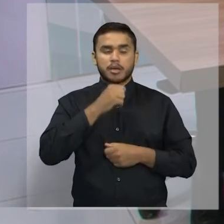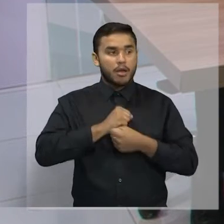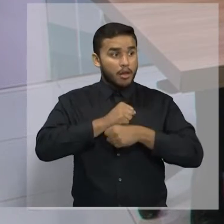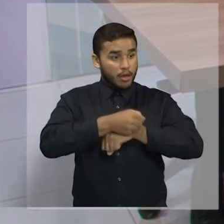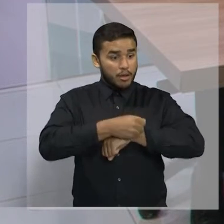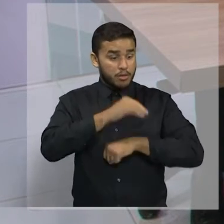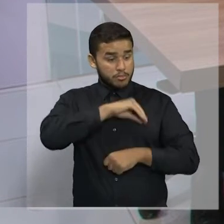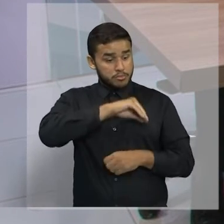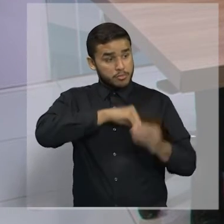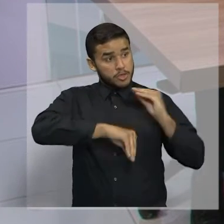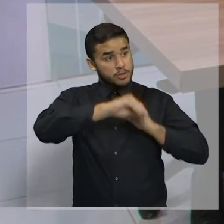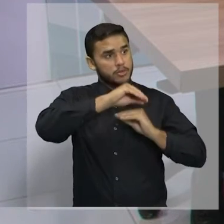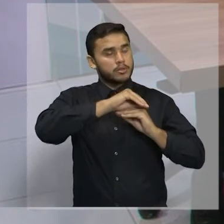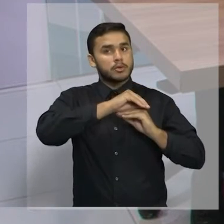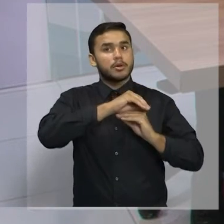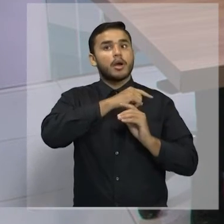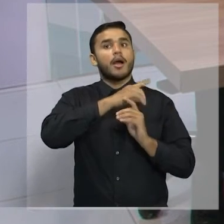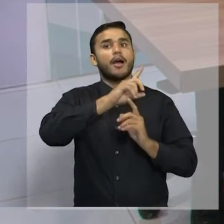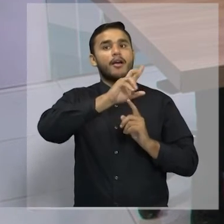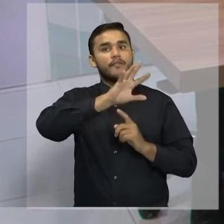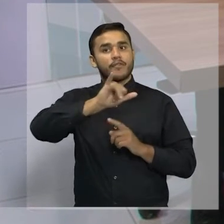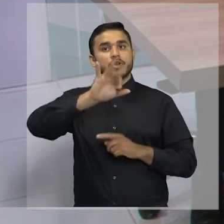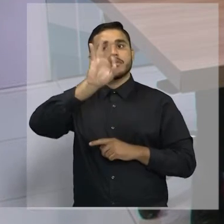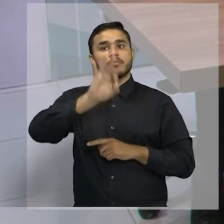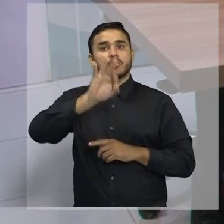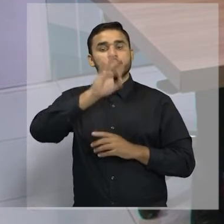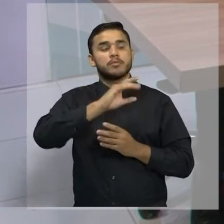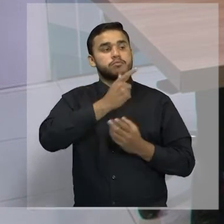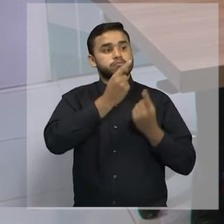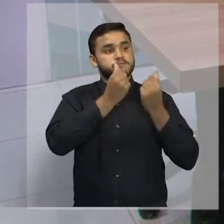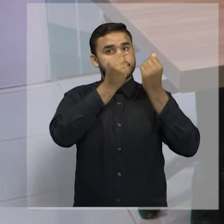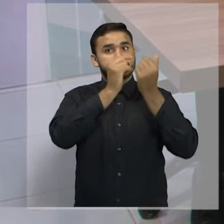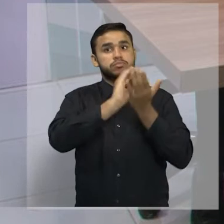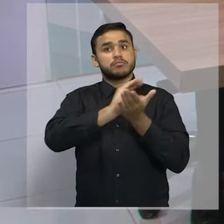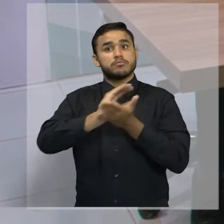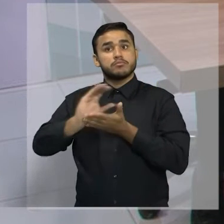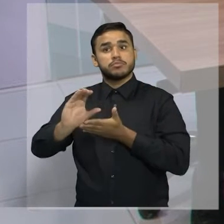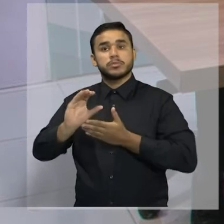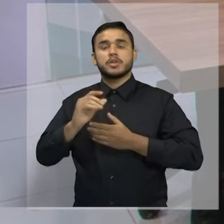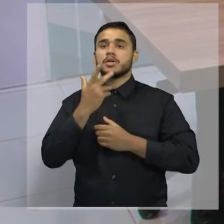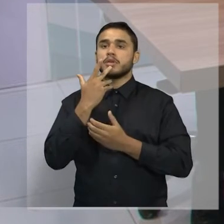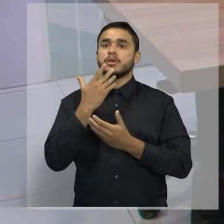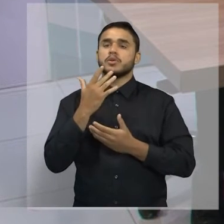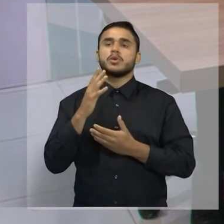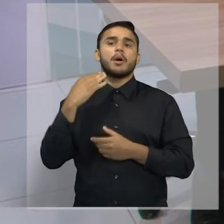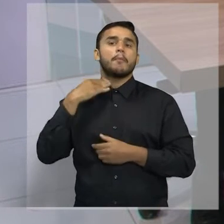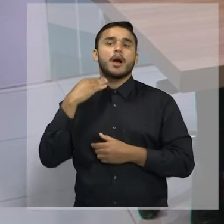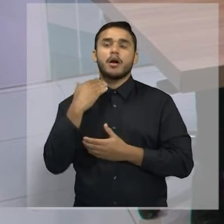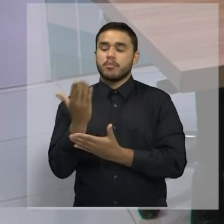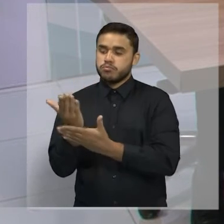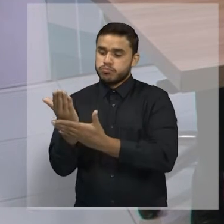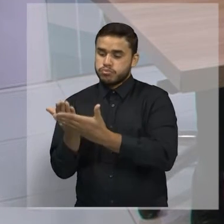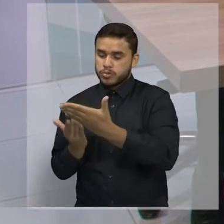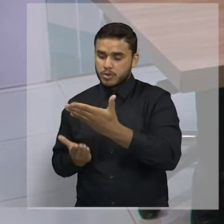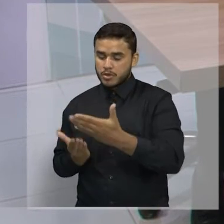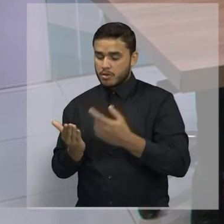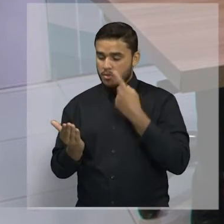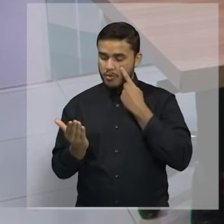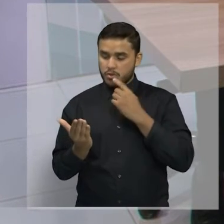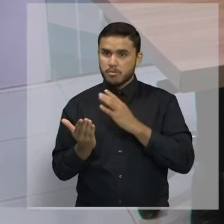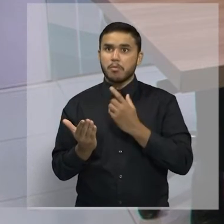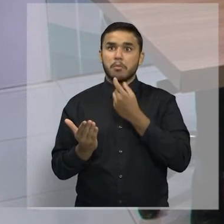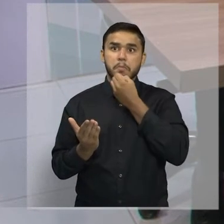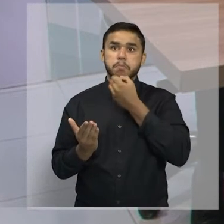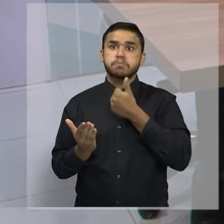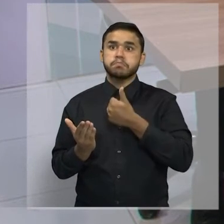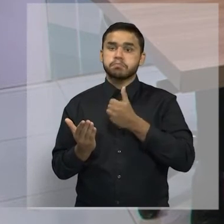tarde, ele vai ganhar mais e ele vai contribuir mais. Aí o Arnaldo vai lá no dia seguinte no banco, tira o extrato da conta dele de capitalização e